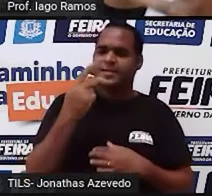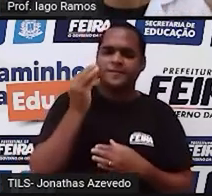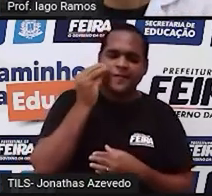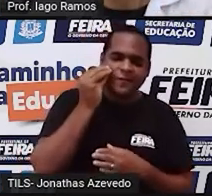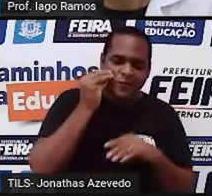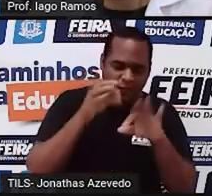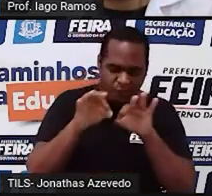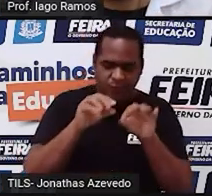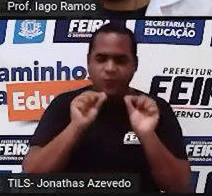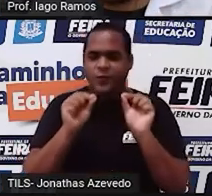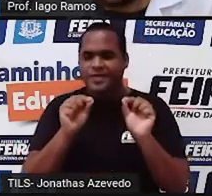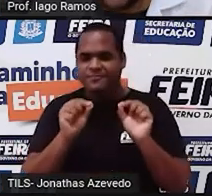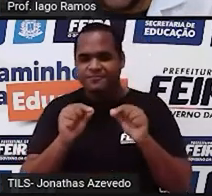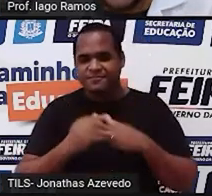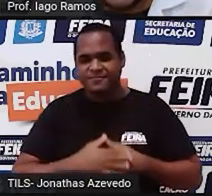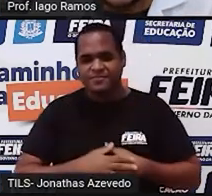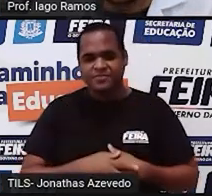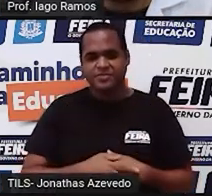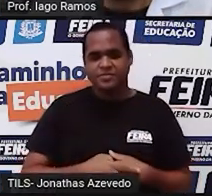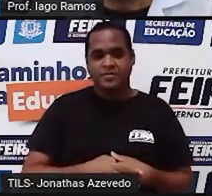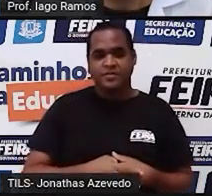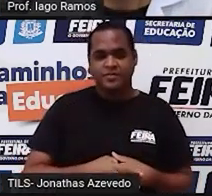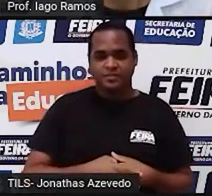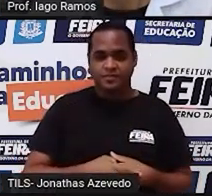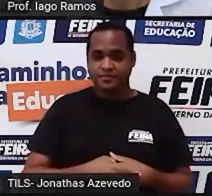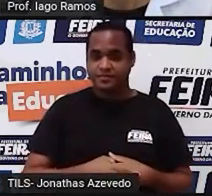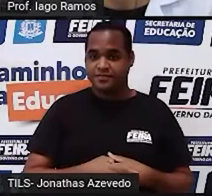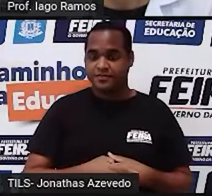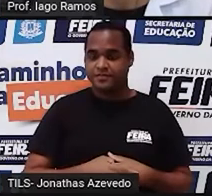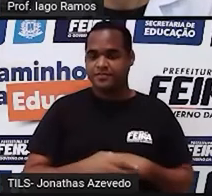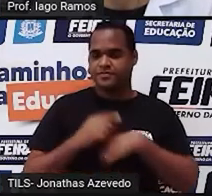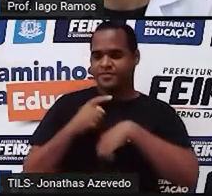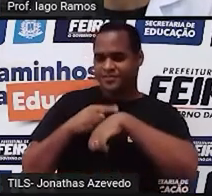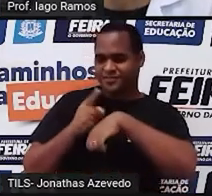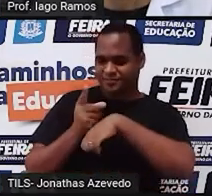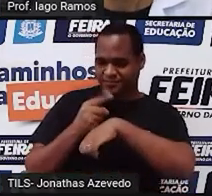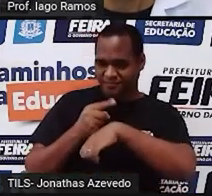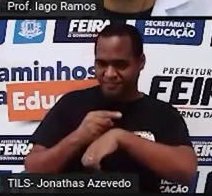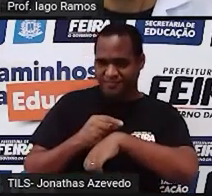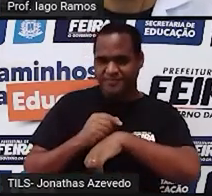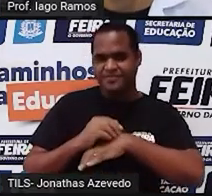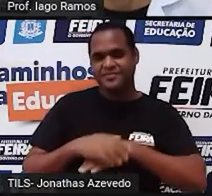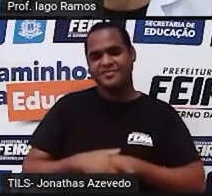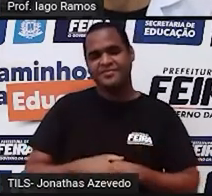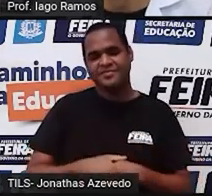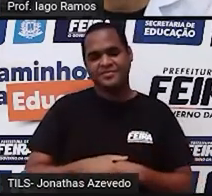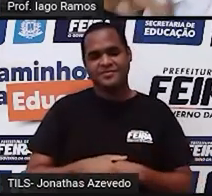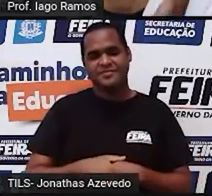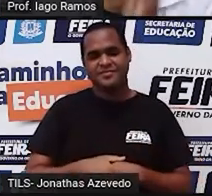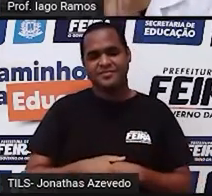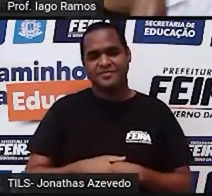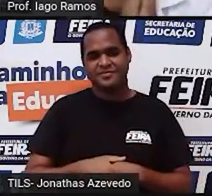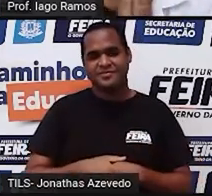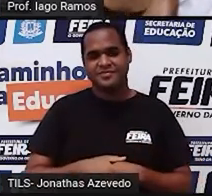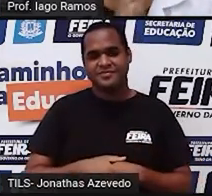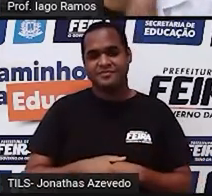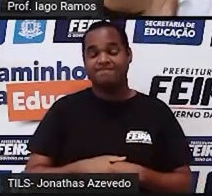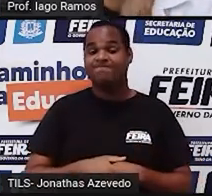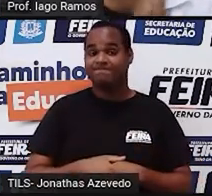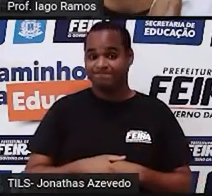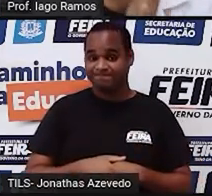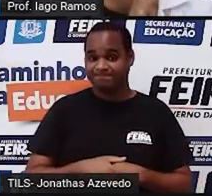fazer o que é que você deve fazer e contando o tempo aí G1